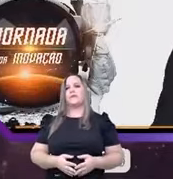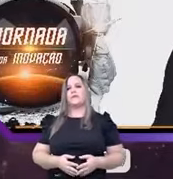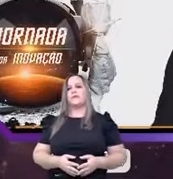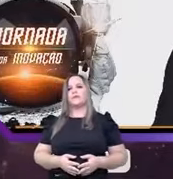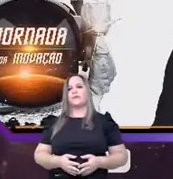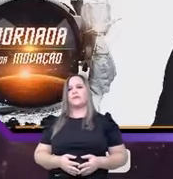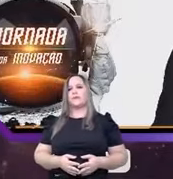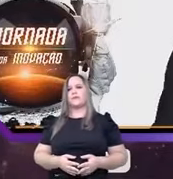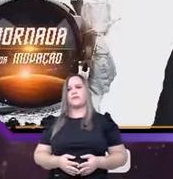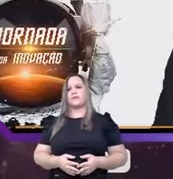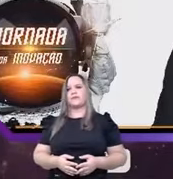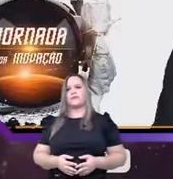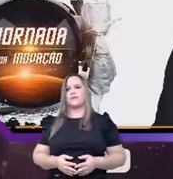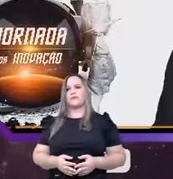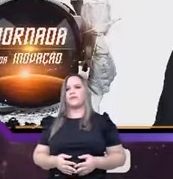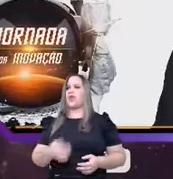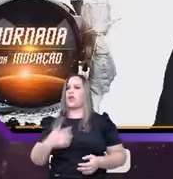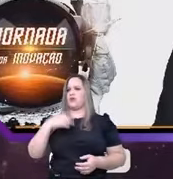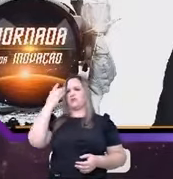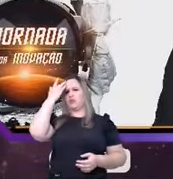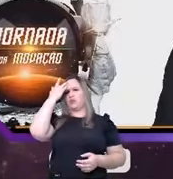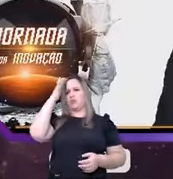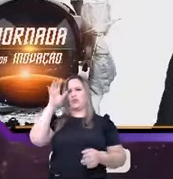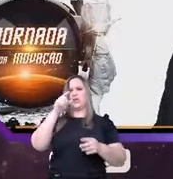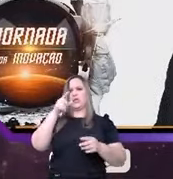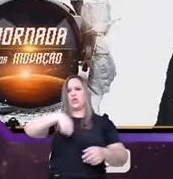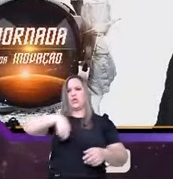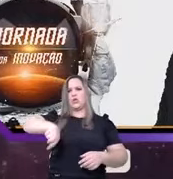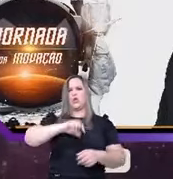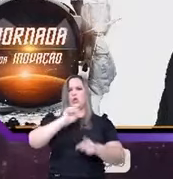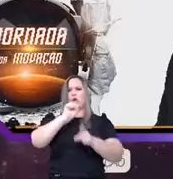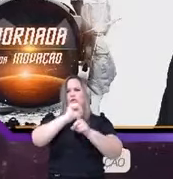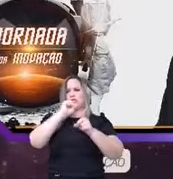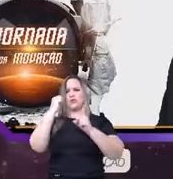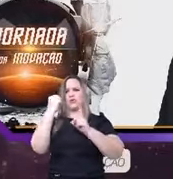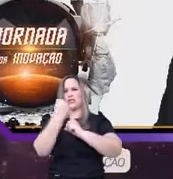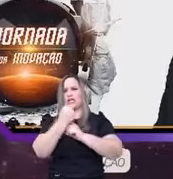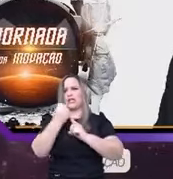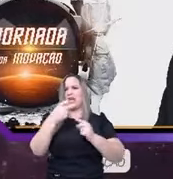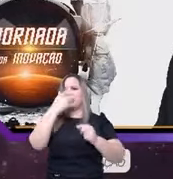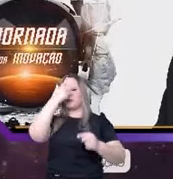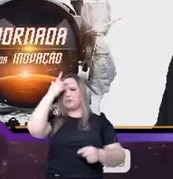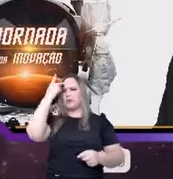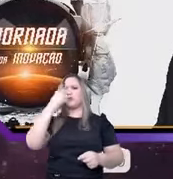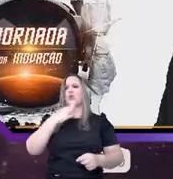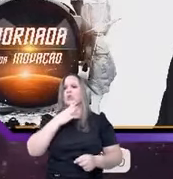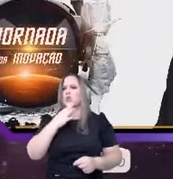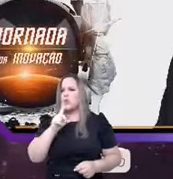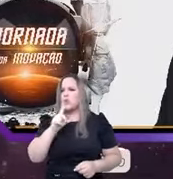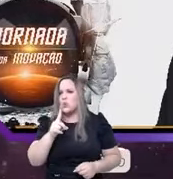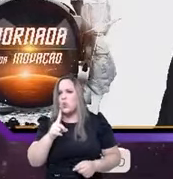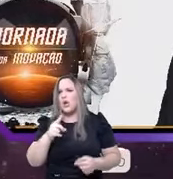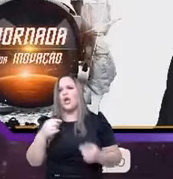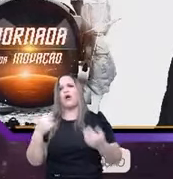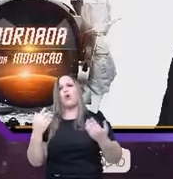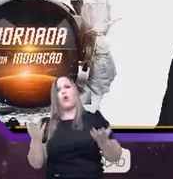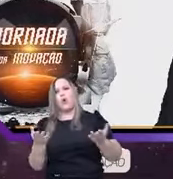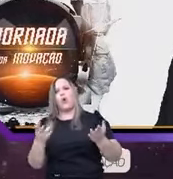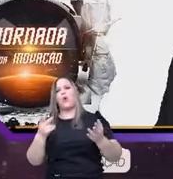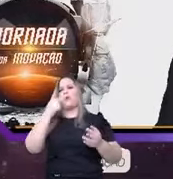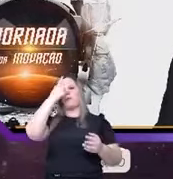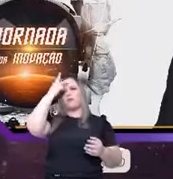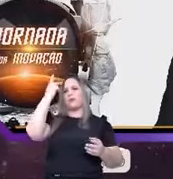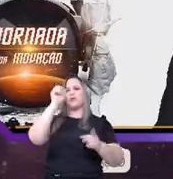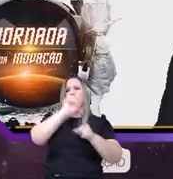né? Então, não sei se nós estamos mais na sociedade da desinformação do que da sociedade da informação, tamanho overdose de informações que nós